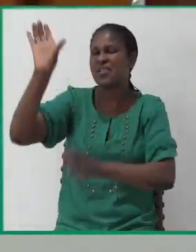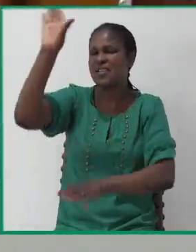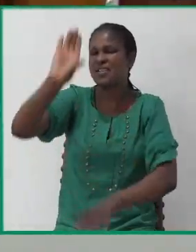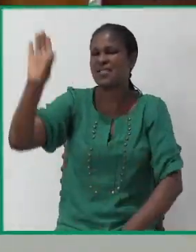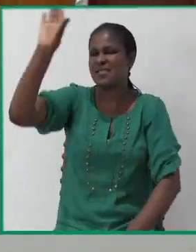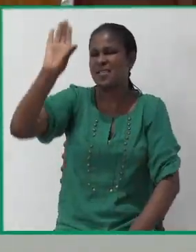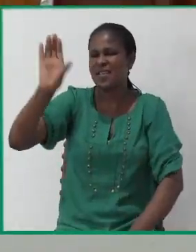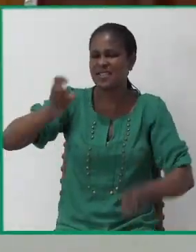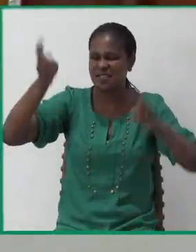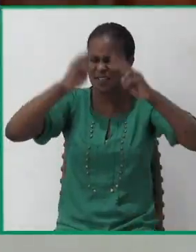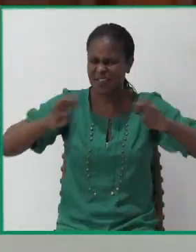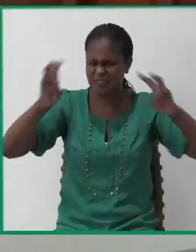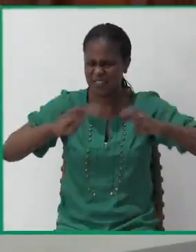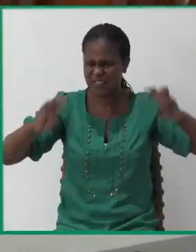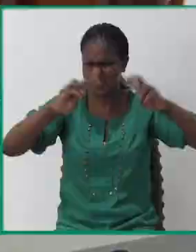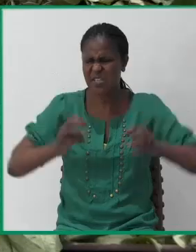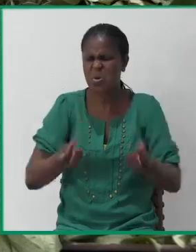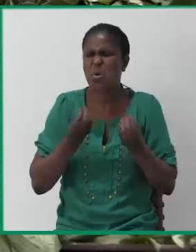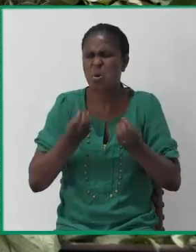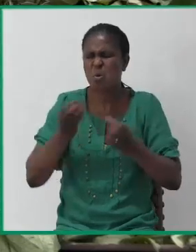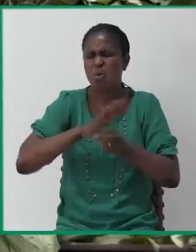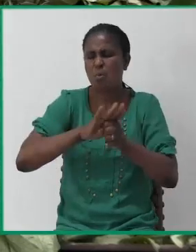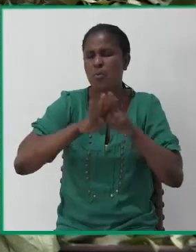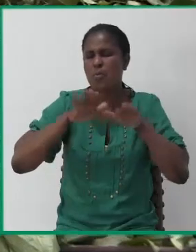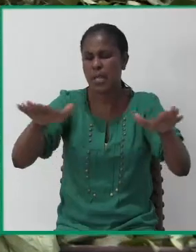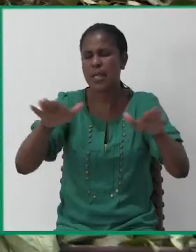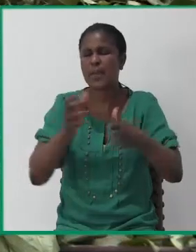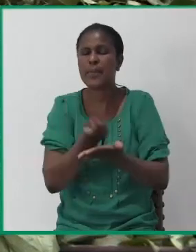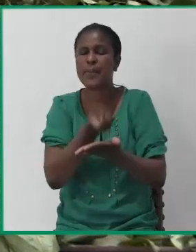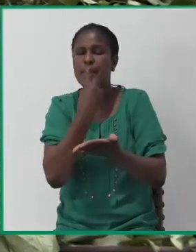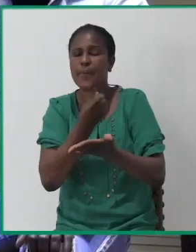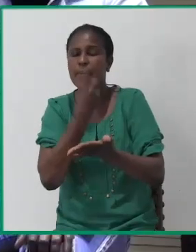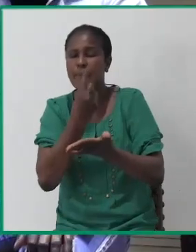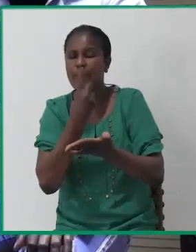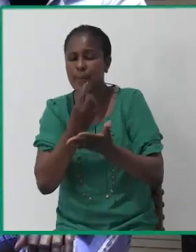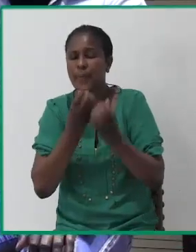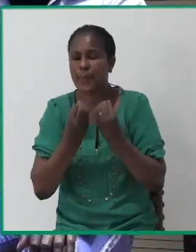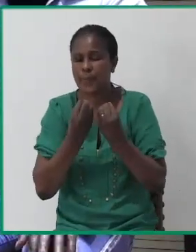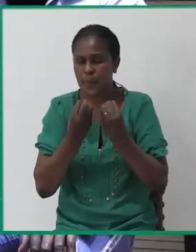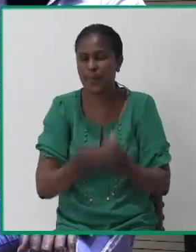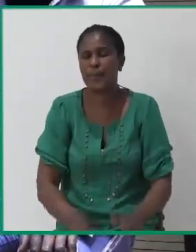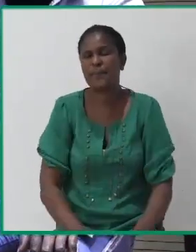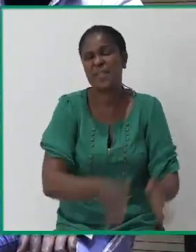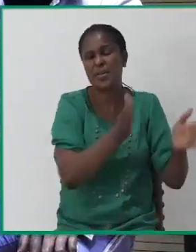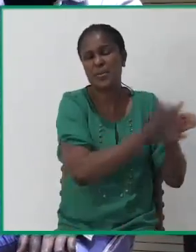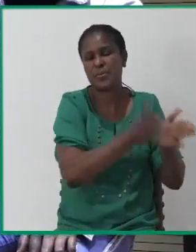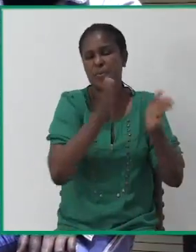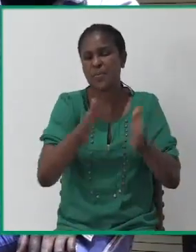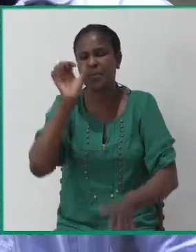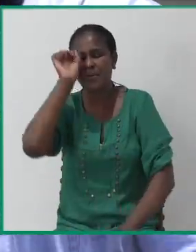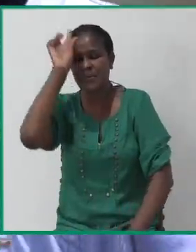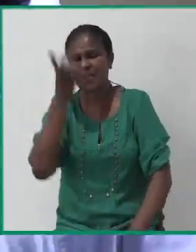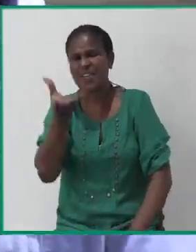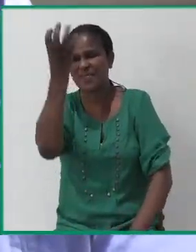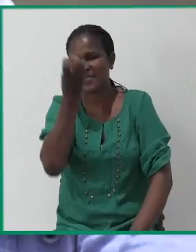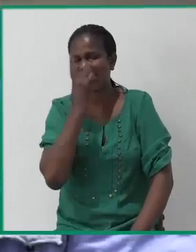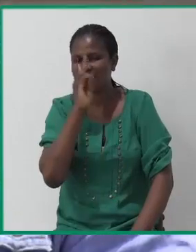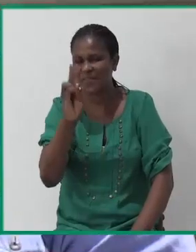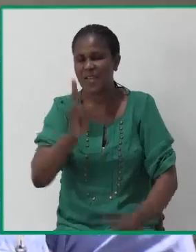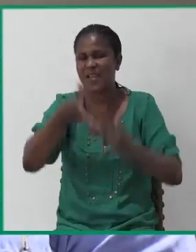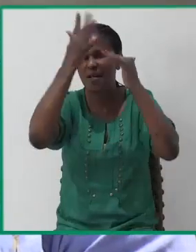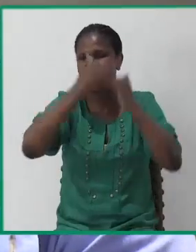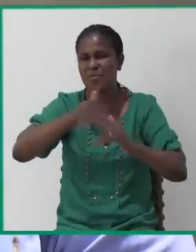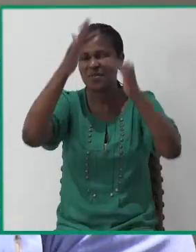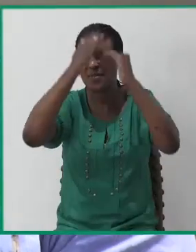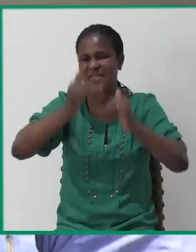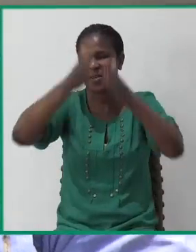Ciências investiga alternativas ao tratamento da Covid-19. No momento cultural desta semana, poderá ver